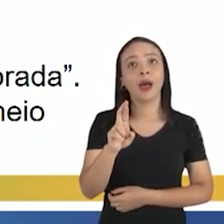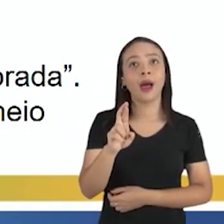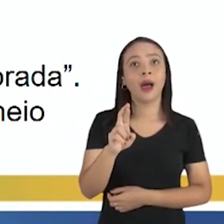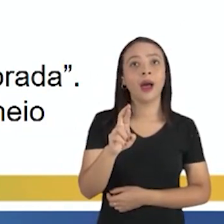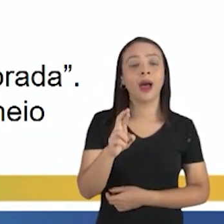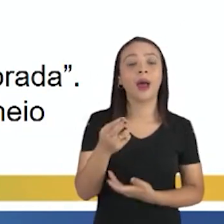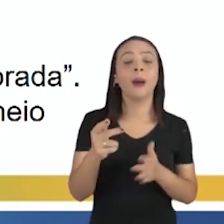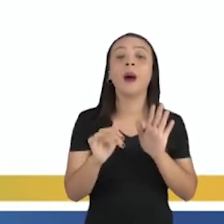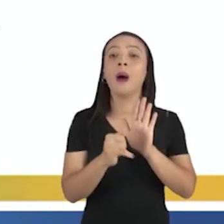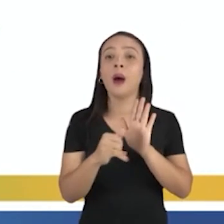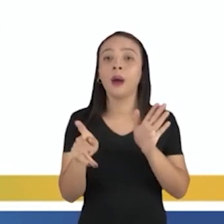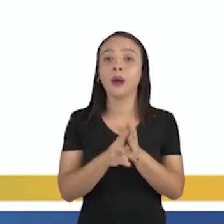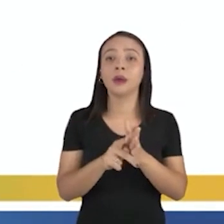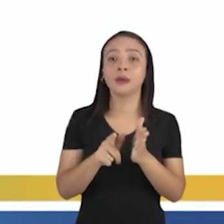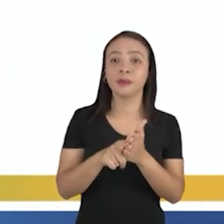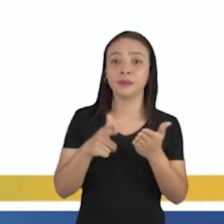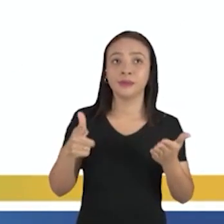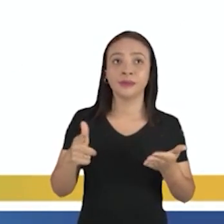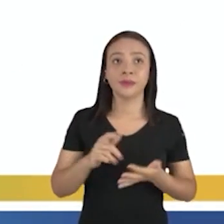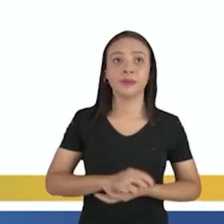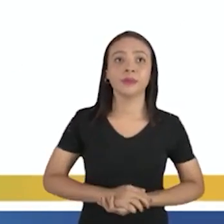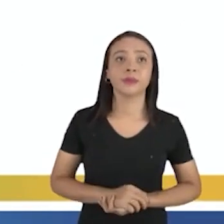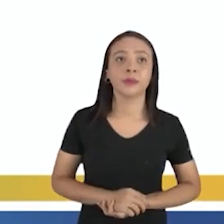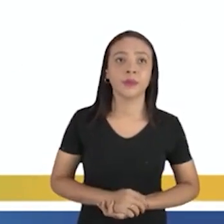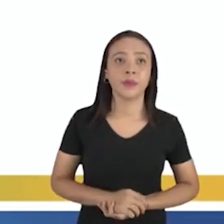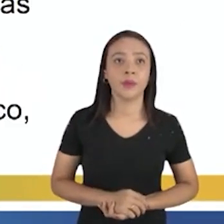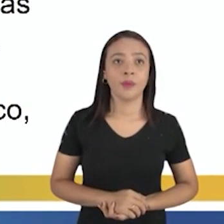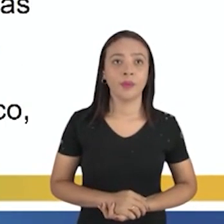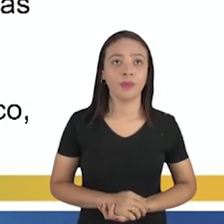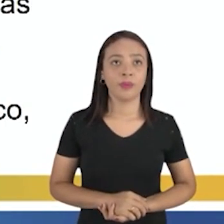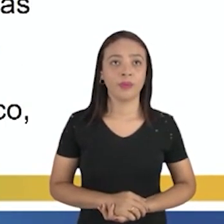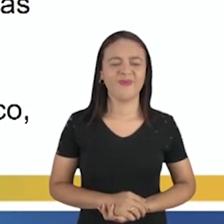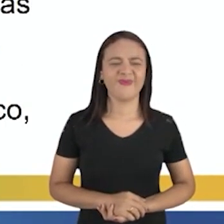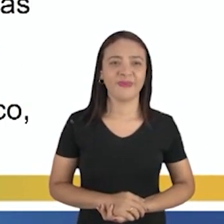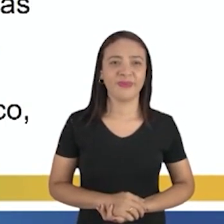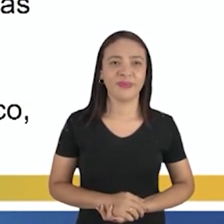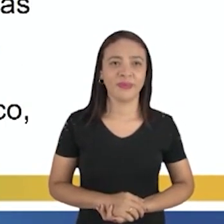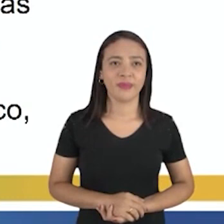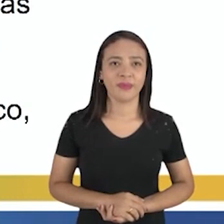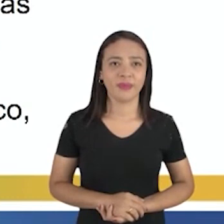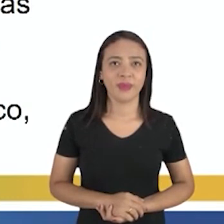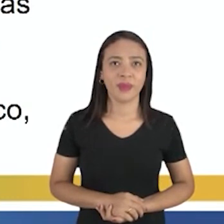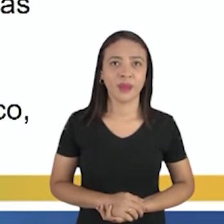crônica de jornal, ok? Vamos lá para a próxima, essa aqui é a letra A.